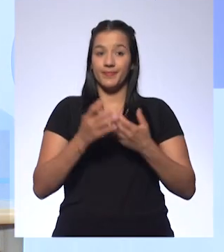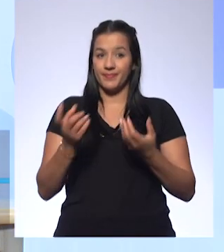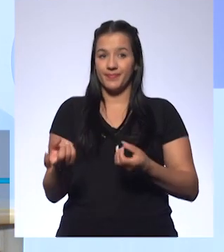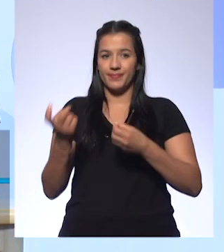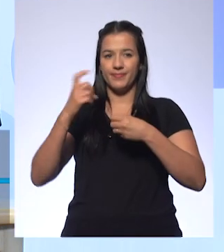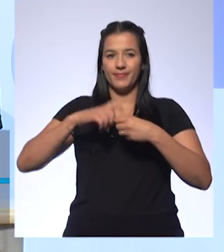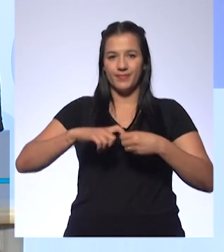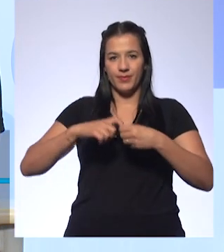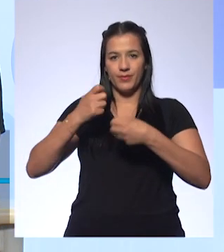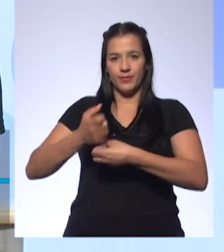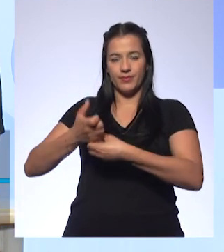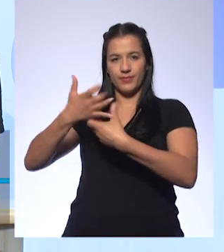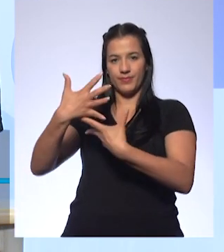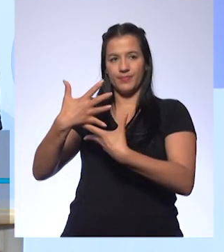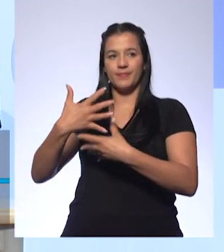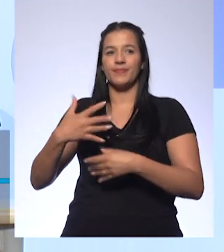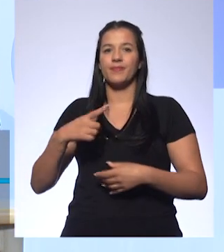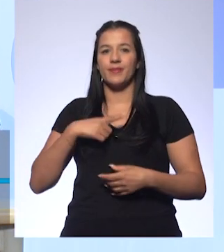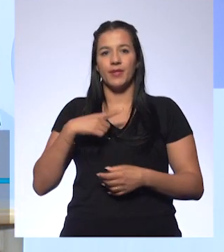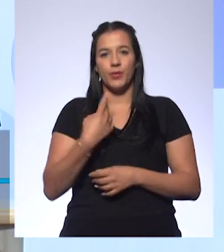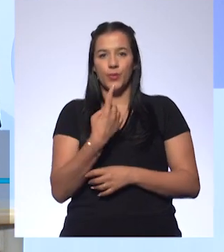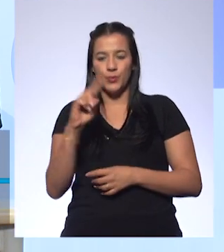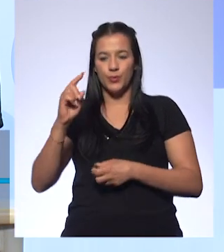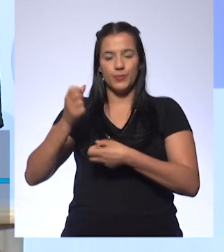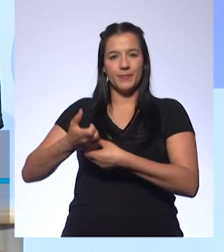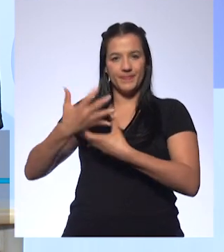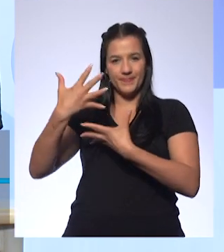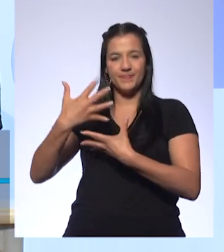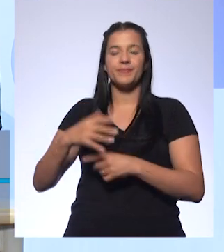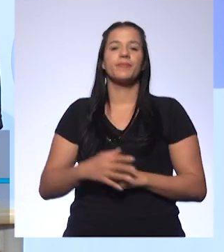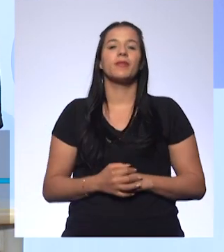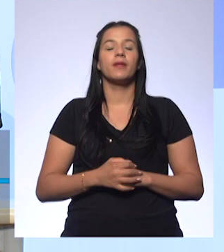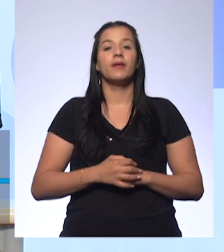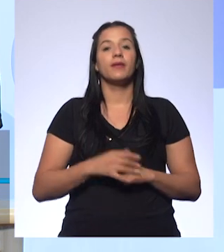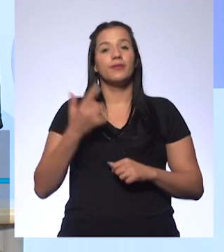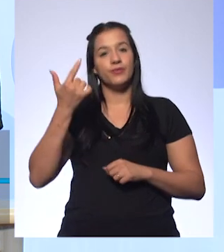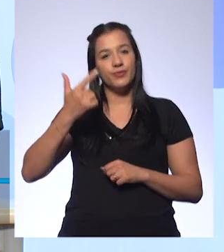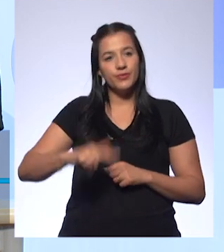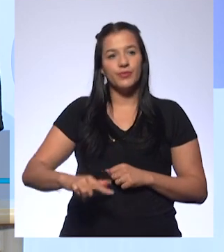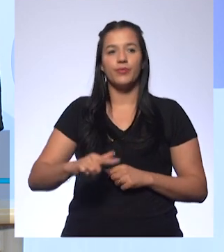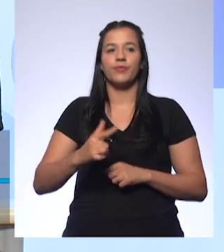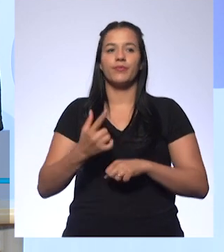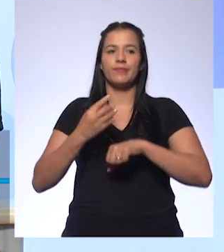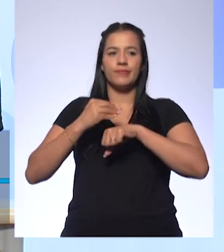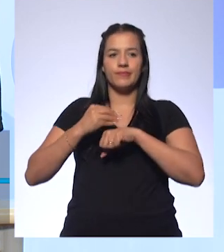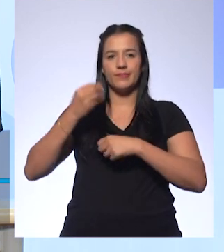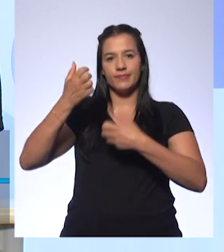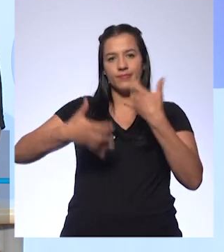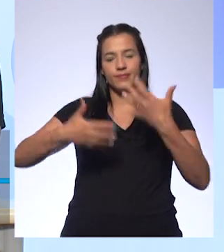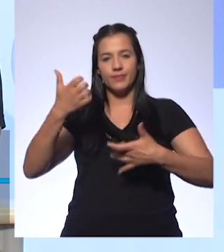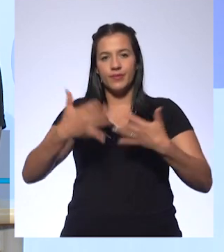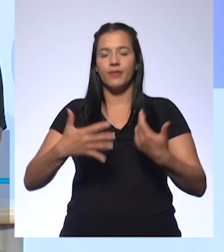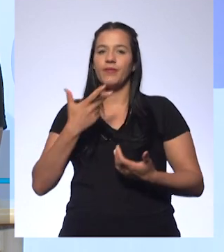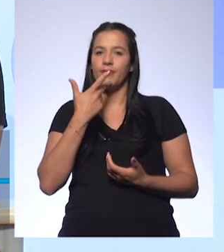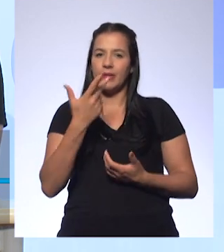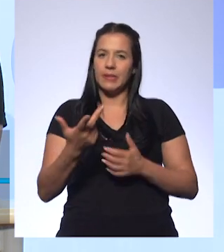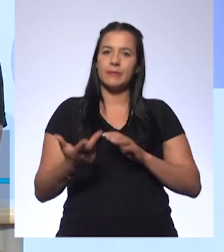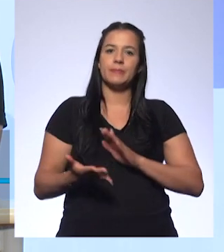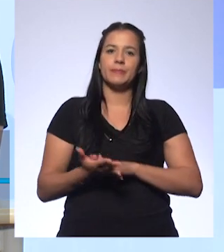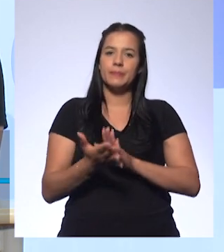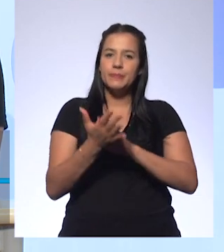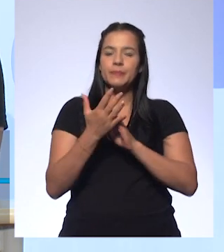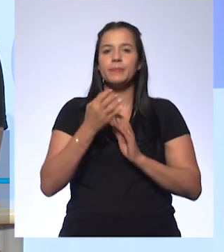Voltando aqui do chat, essa última interação. Olha, de novo, os comentários aqui super positivos,